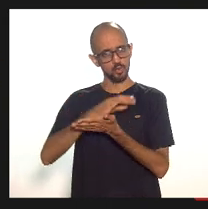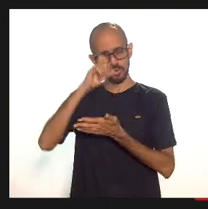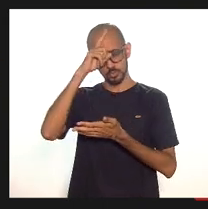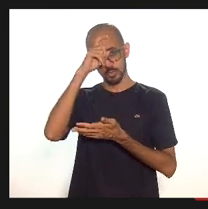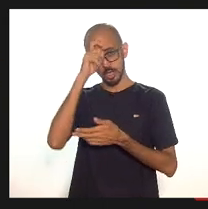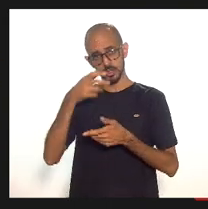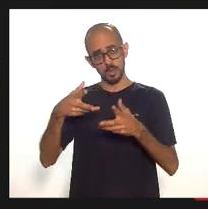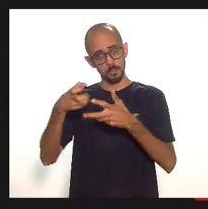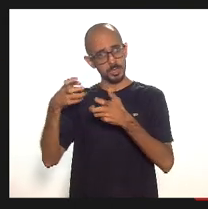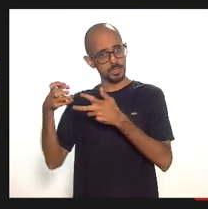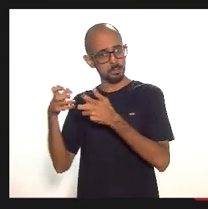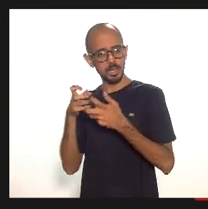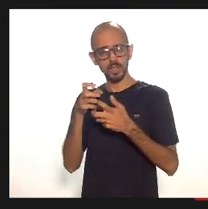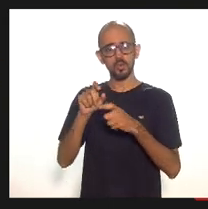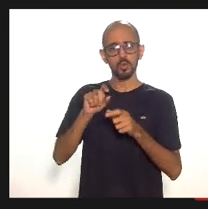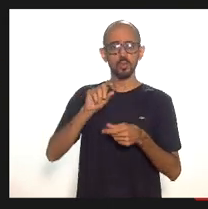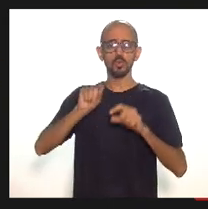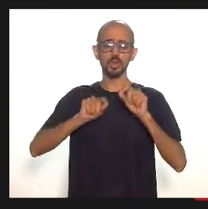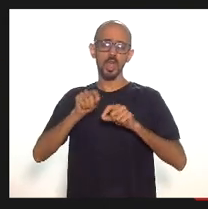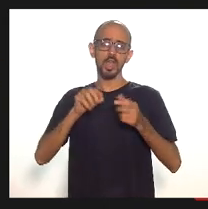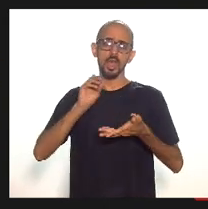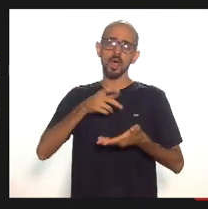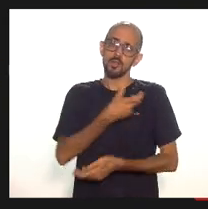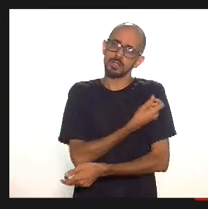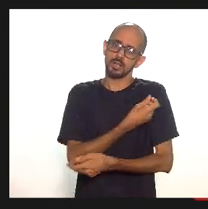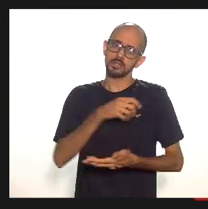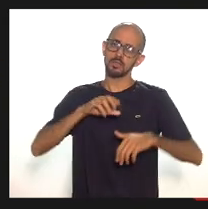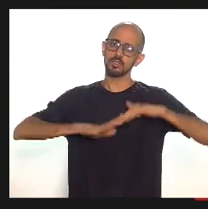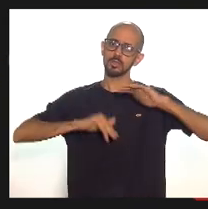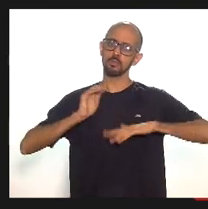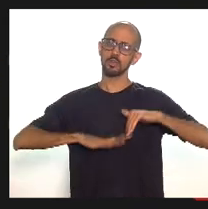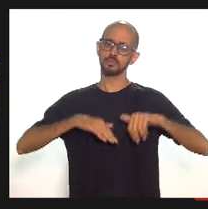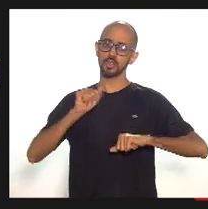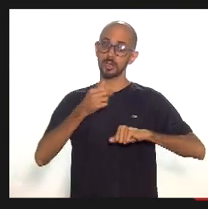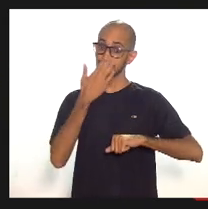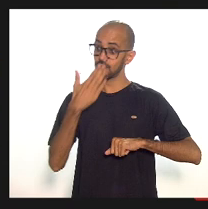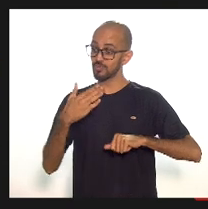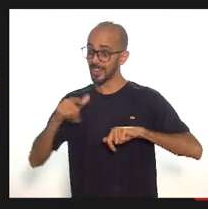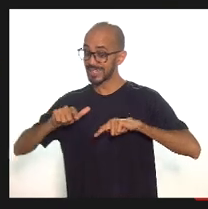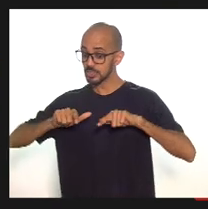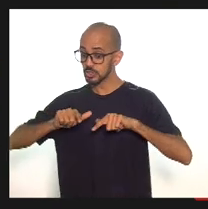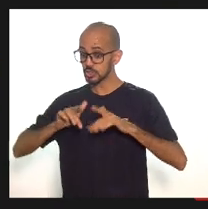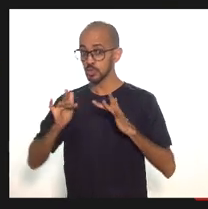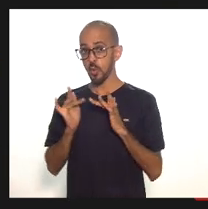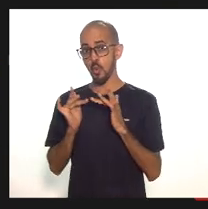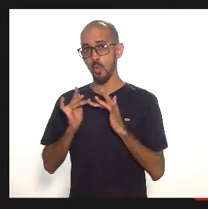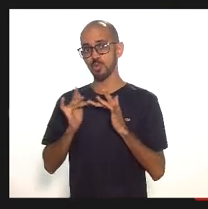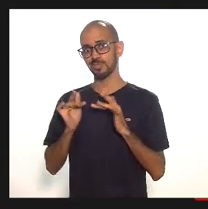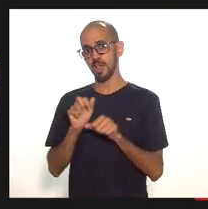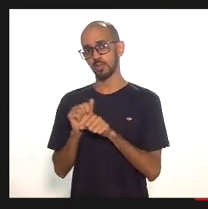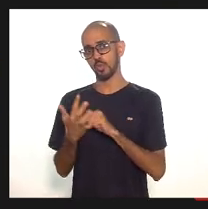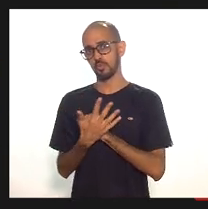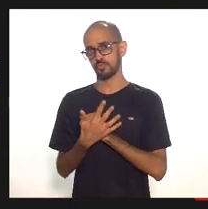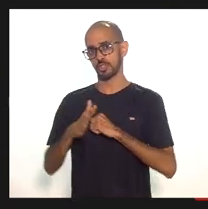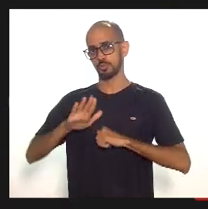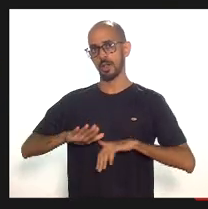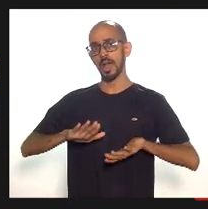que a vacinação tem sido só para os profissionais que estão mais diretamente no atendimento ao COVID.